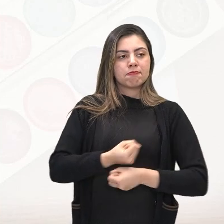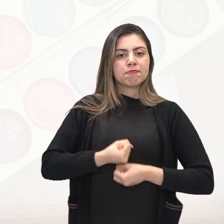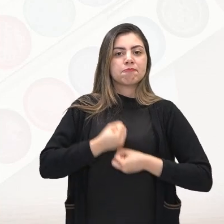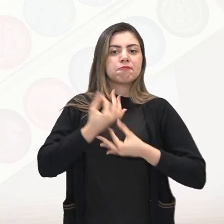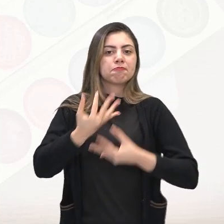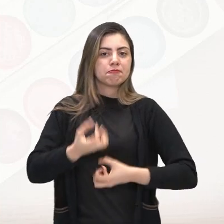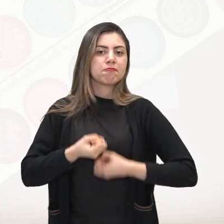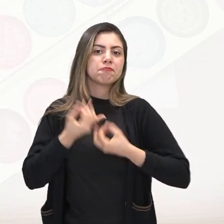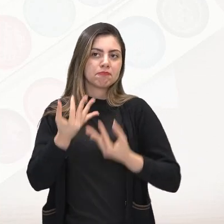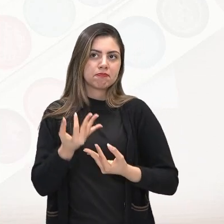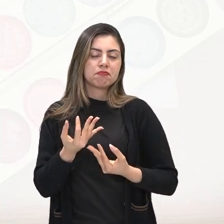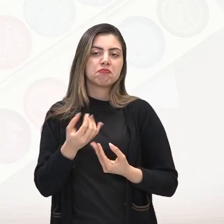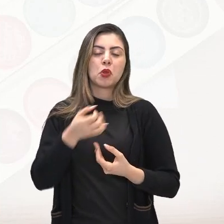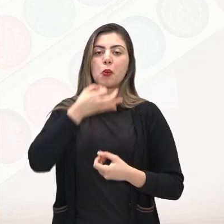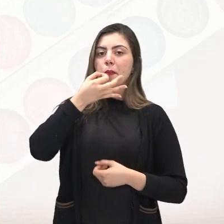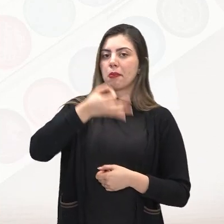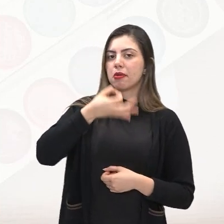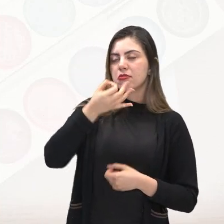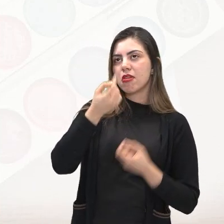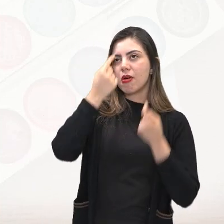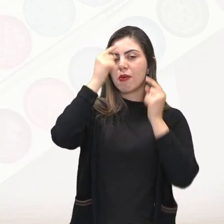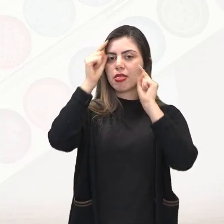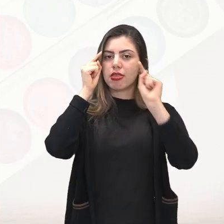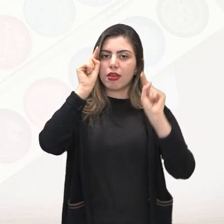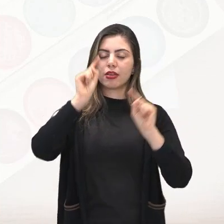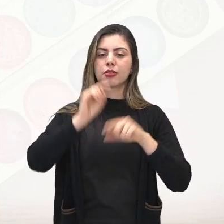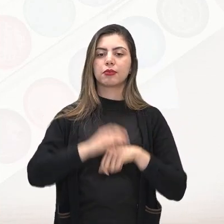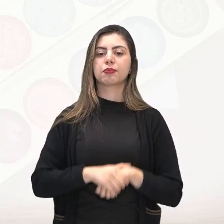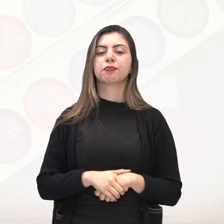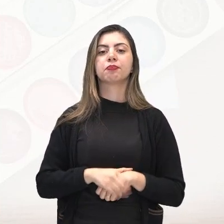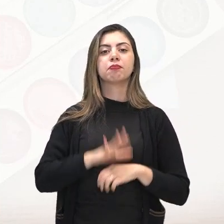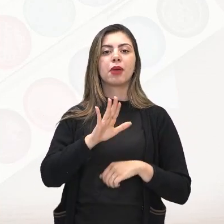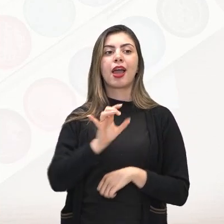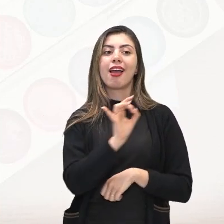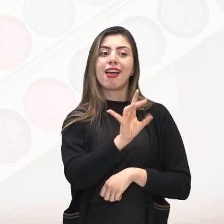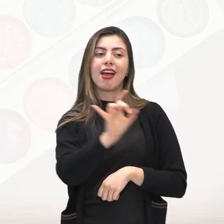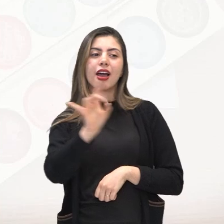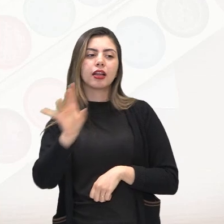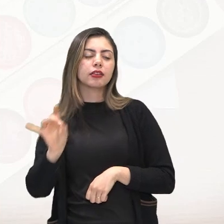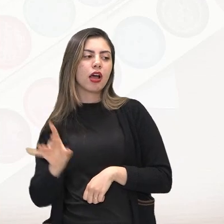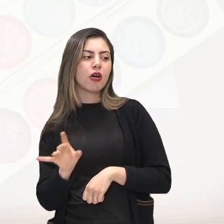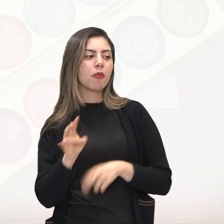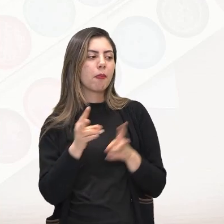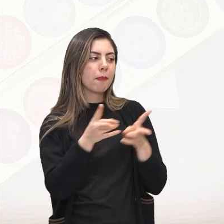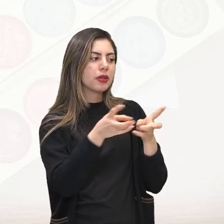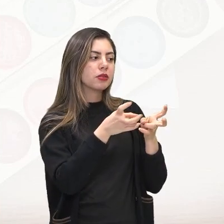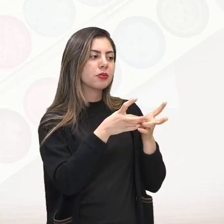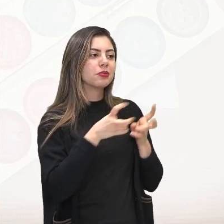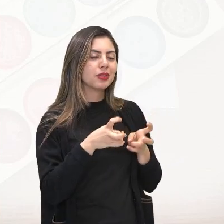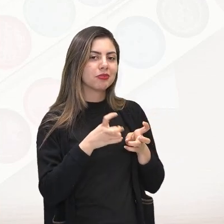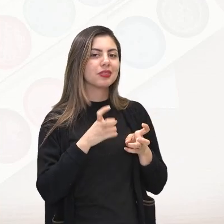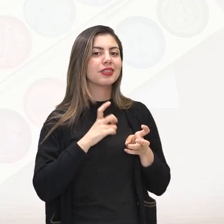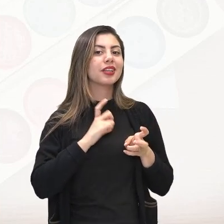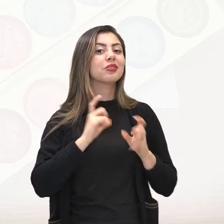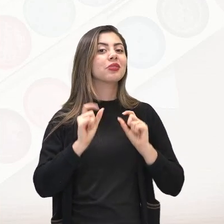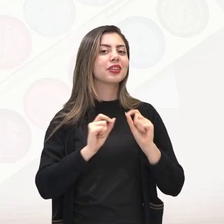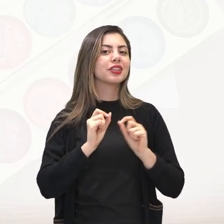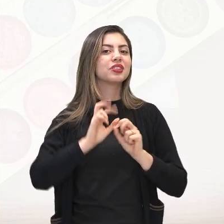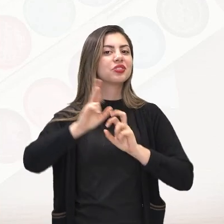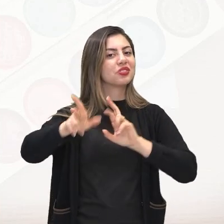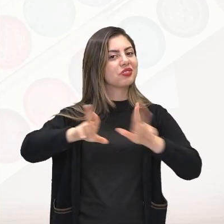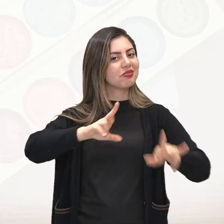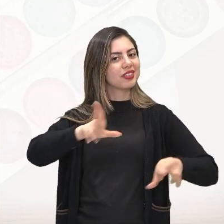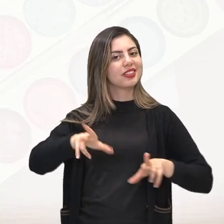transmitir ideias. Mas o modo como cada um sente ou percebe essas cores é o que atribui a